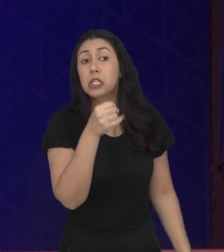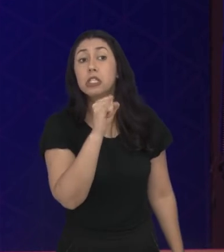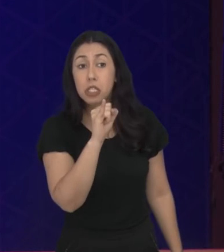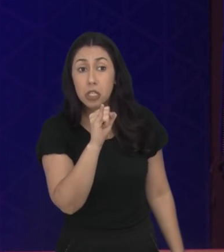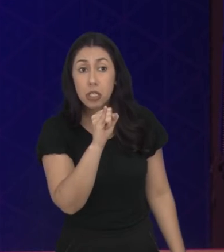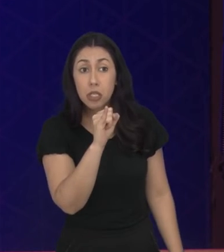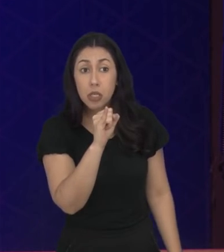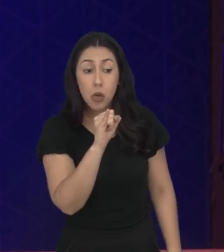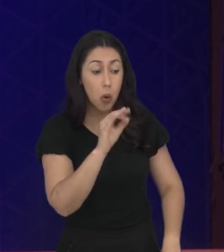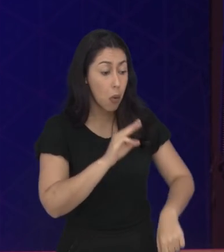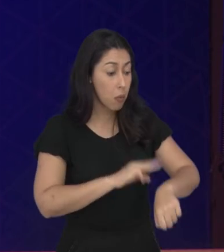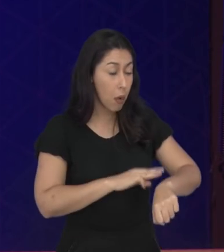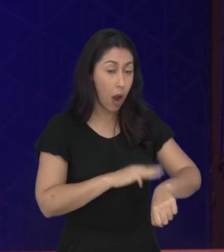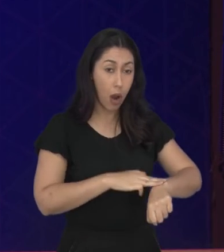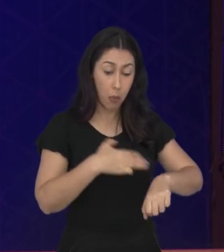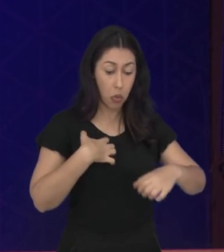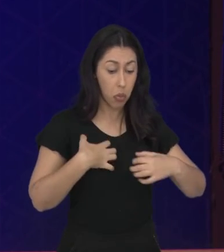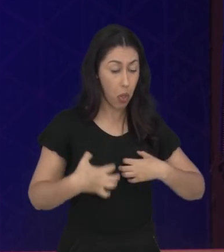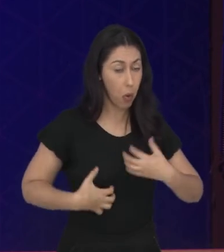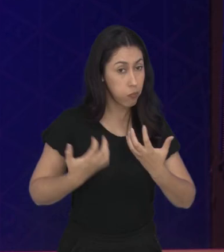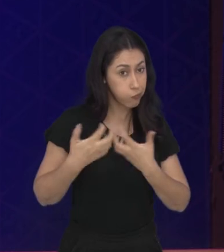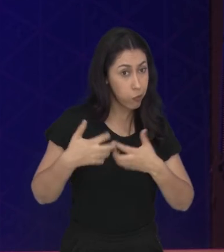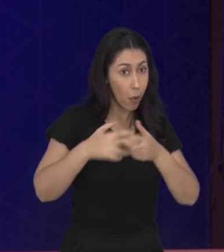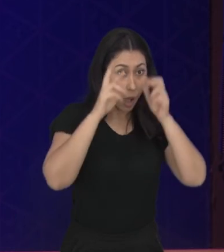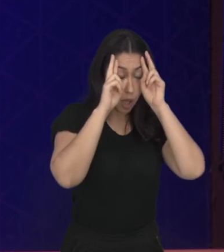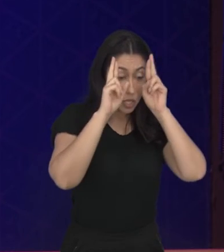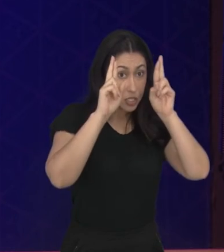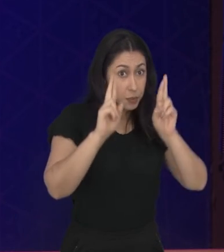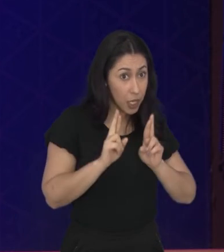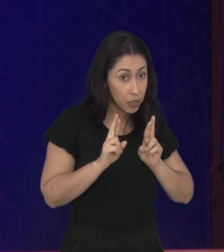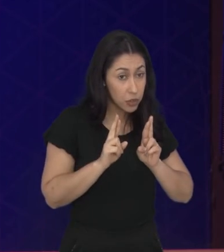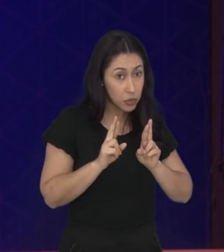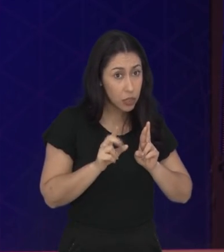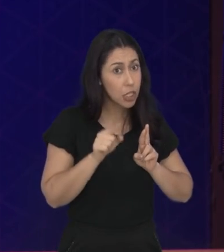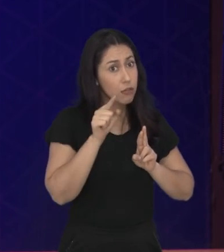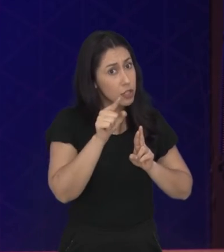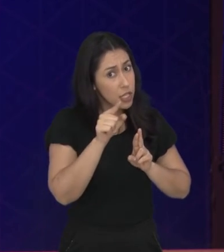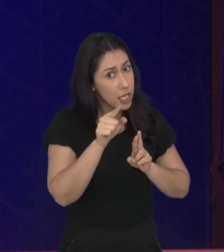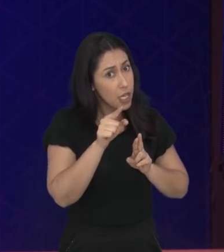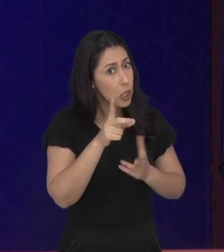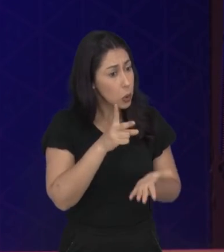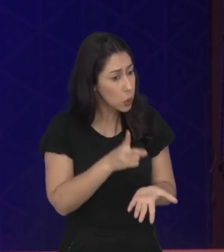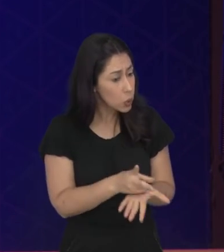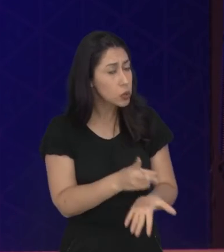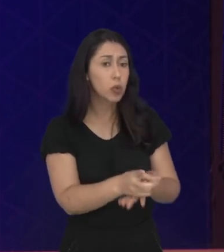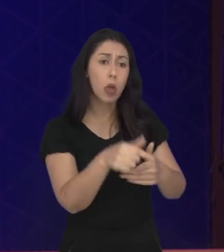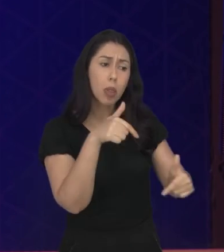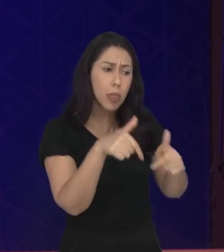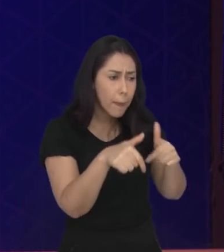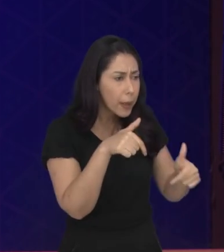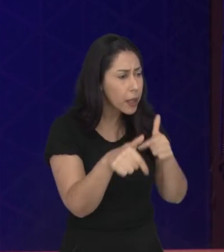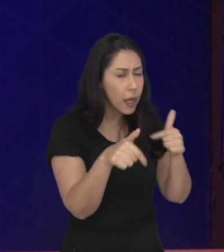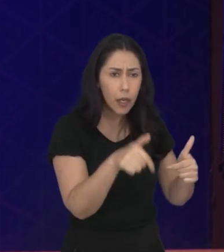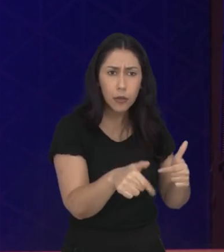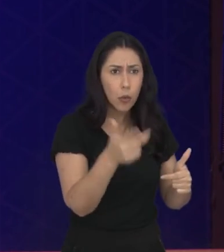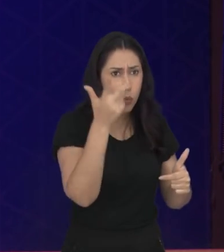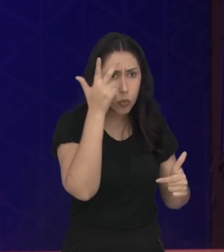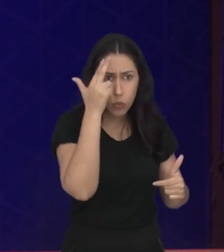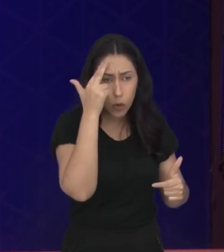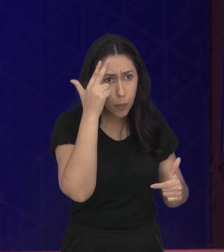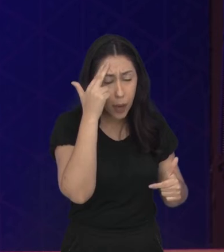se você respeita o seu cronótipo e você tem uma rotina que permite que você respeite o seu cronótipo, acho que tá tudo